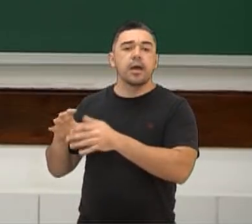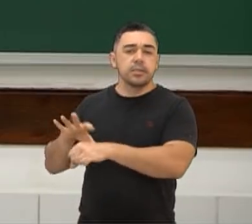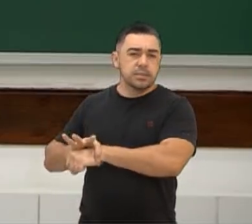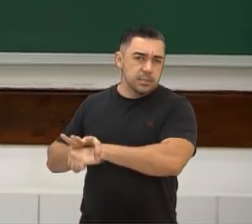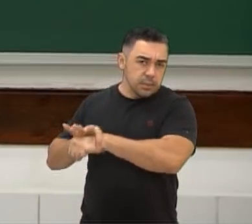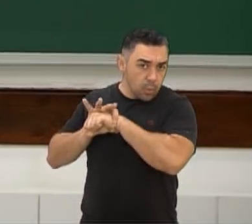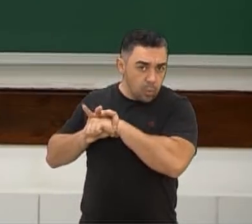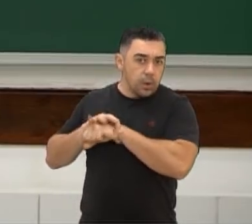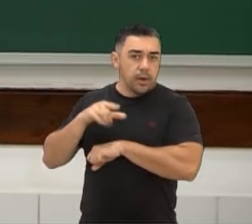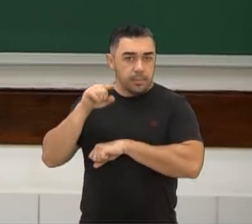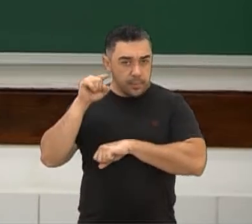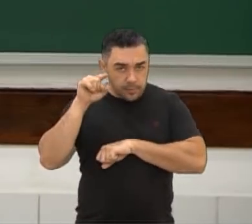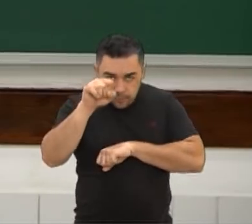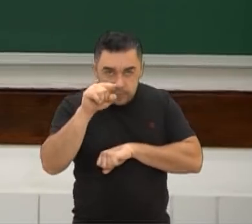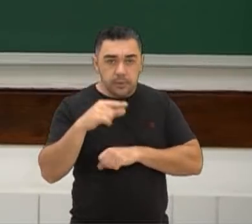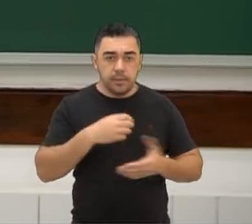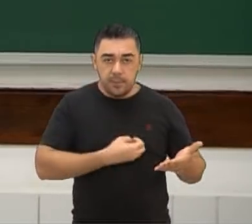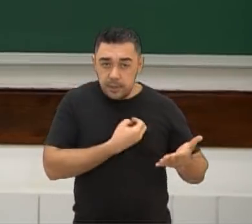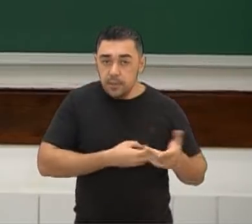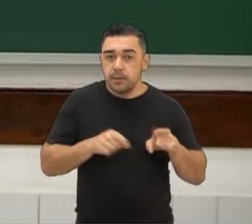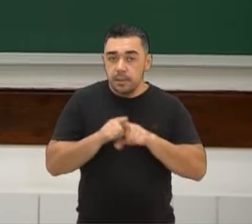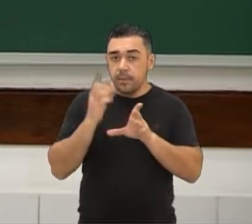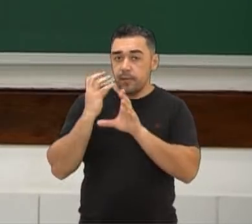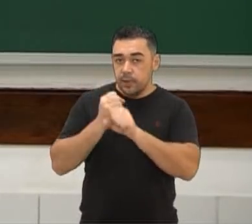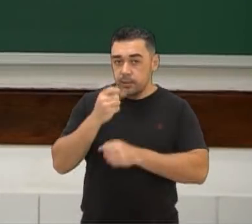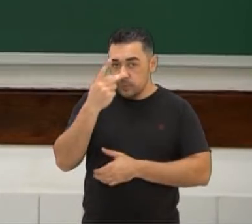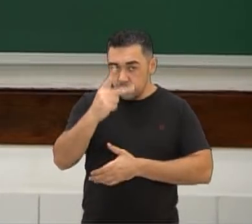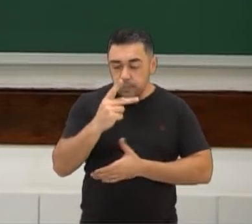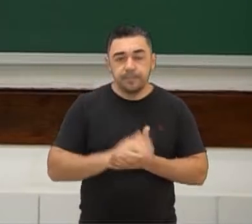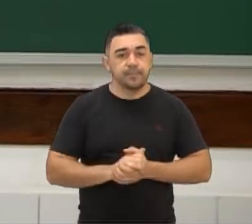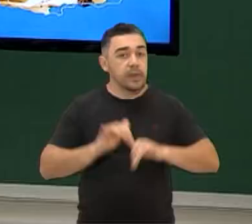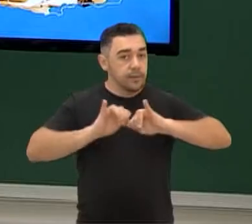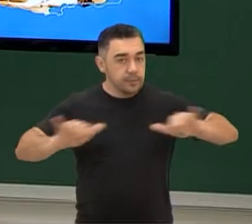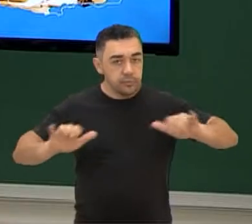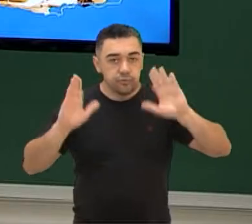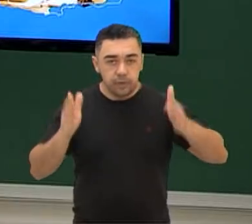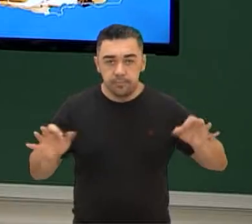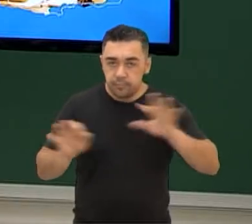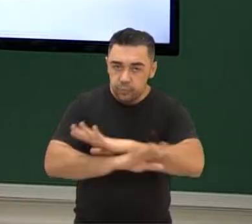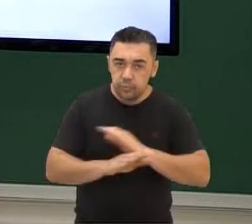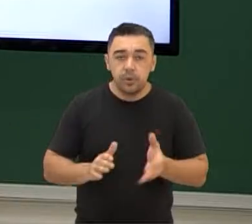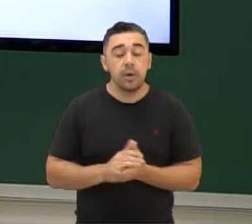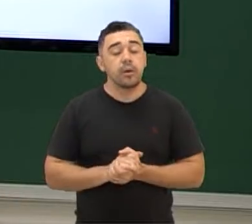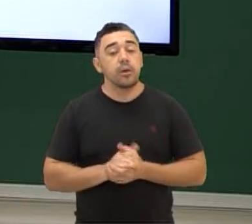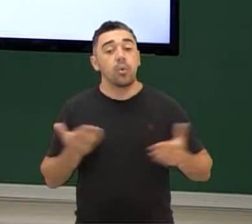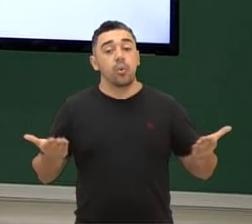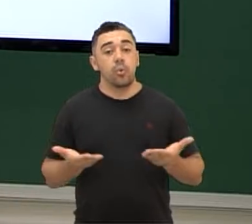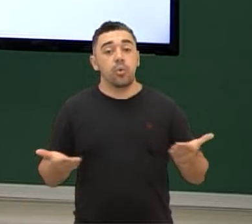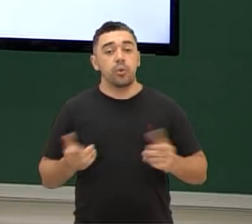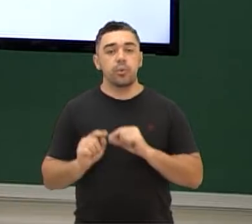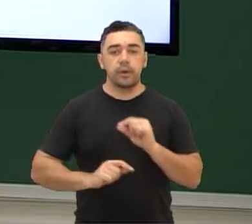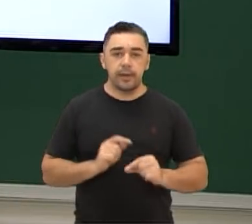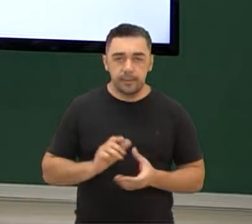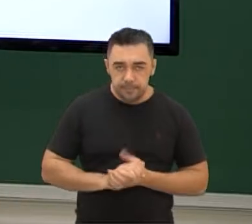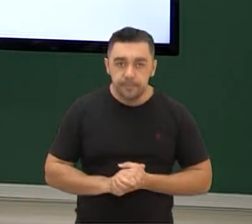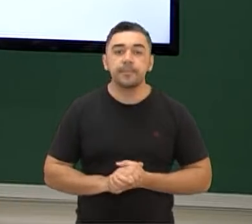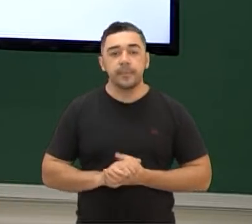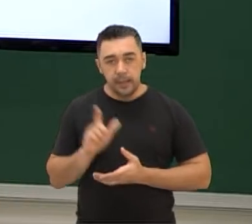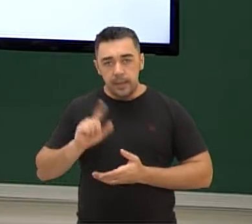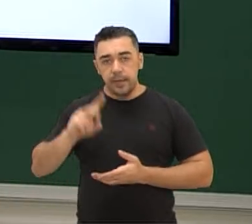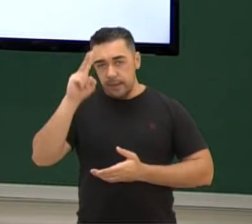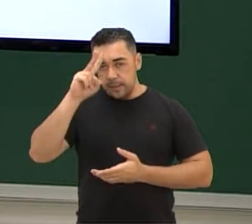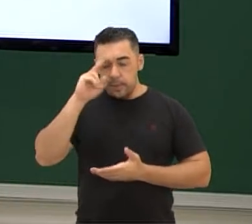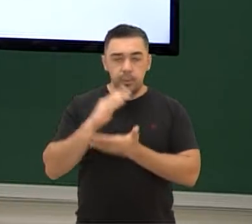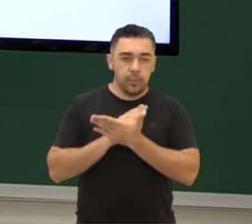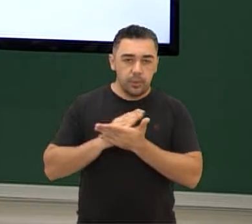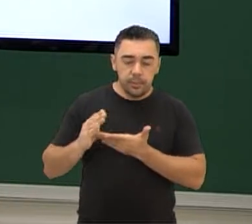para garantir sua presença e sua avaliação. Recados dados, então, a gente hoje vem para relembrar um pouquinho nesse